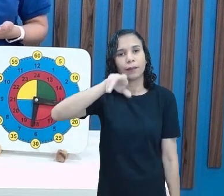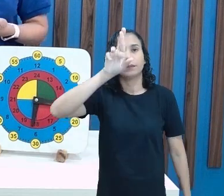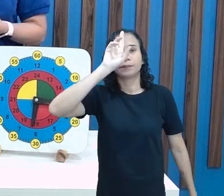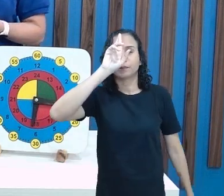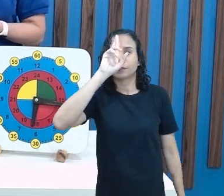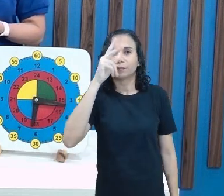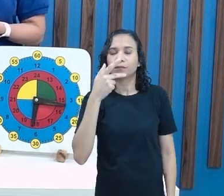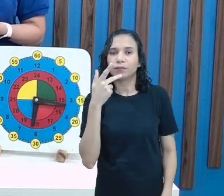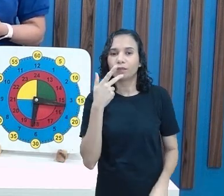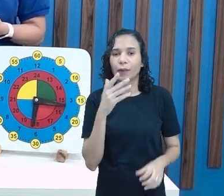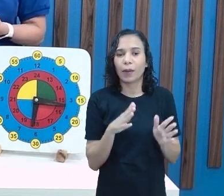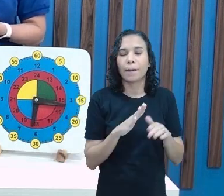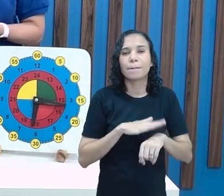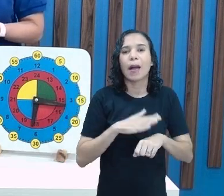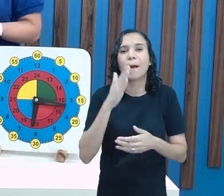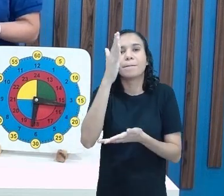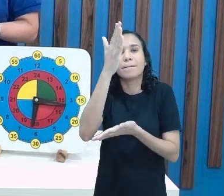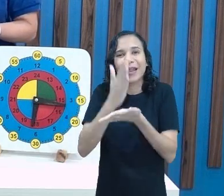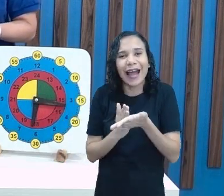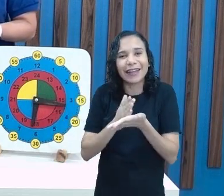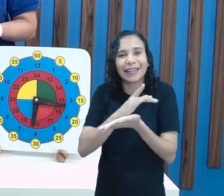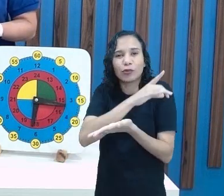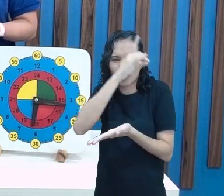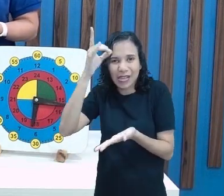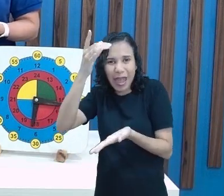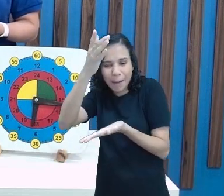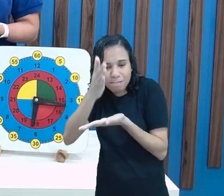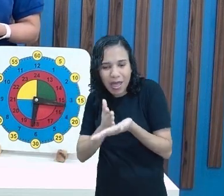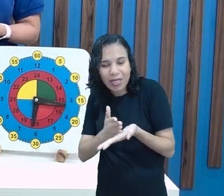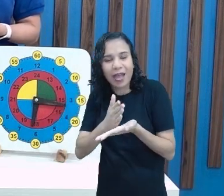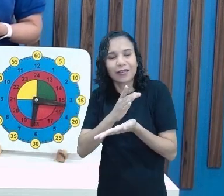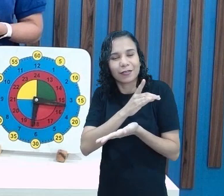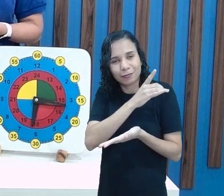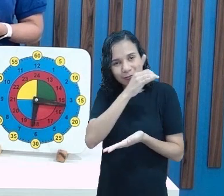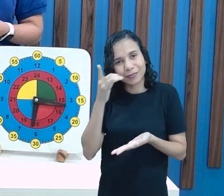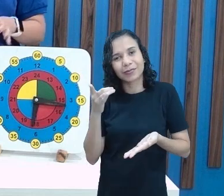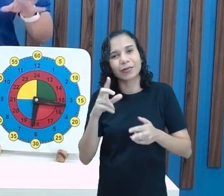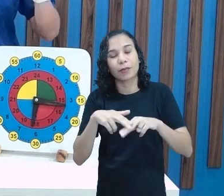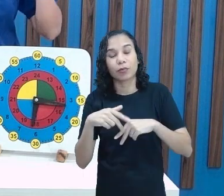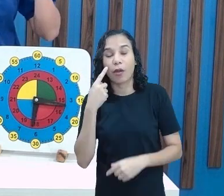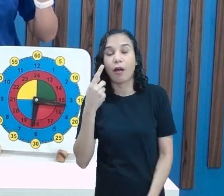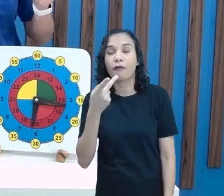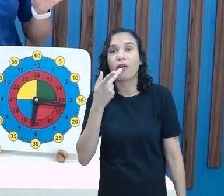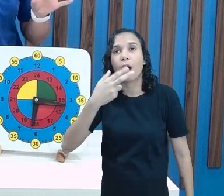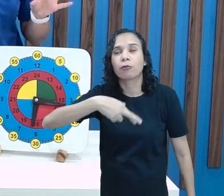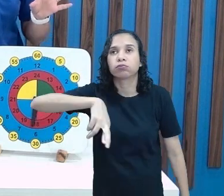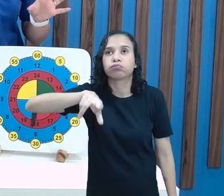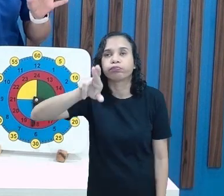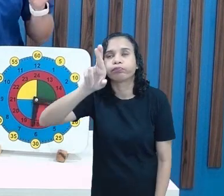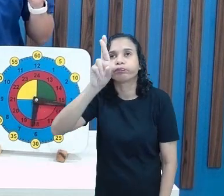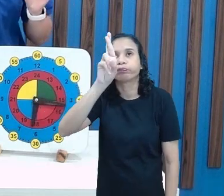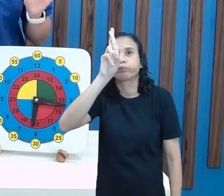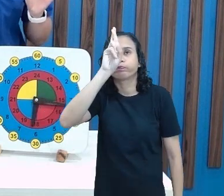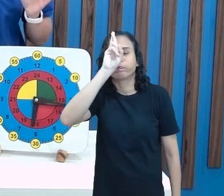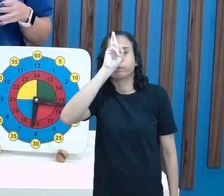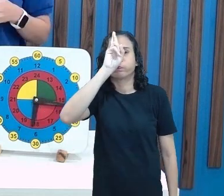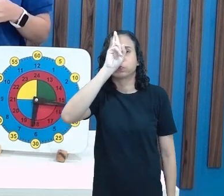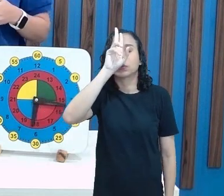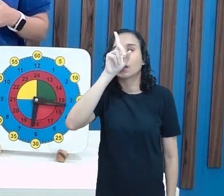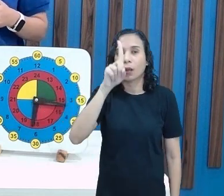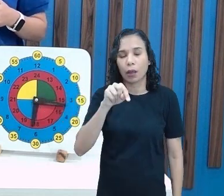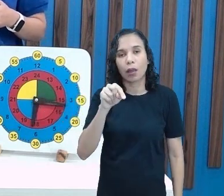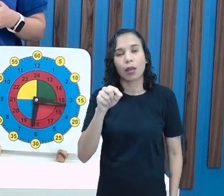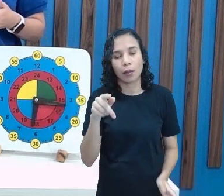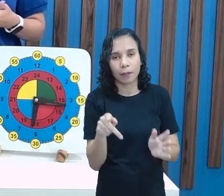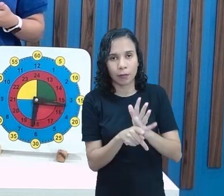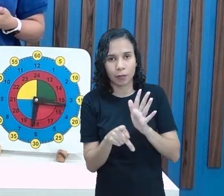meio-dia porque passou aí a metade do dia, né? Então, o ponteiro está lá marcando no 12, quer dizer que são